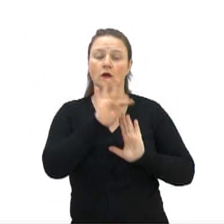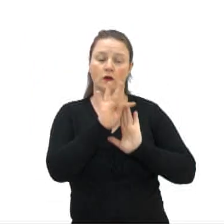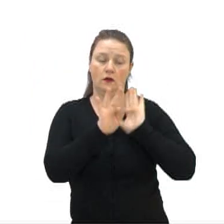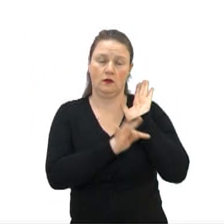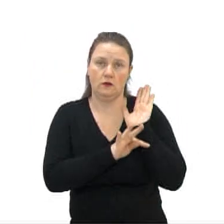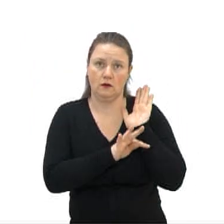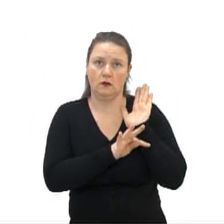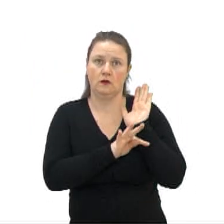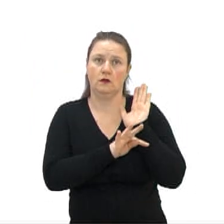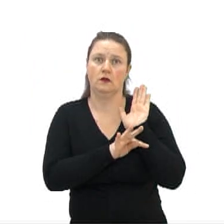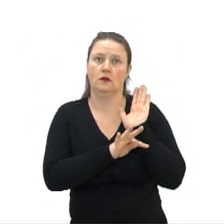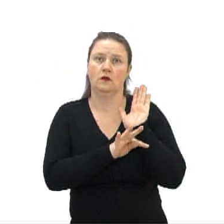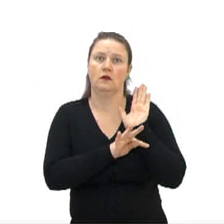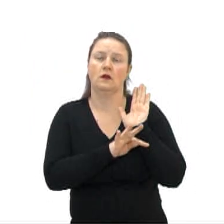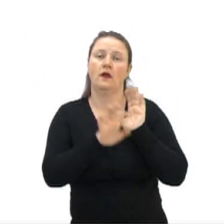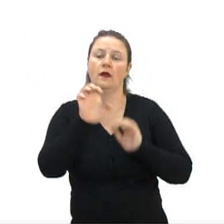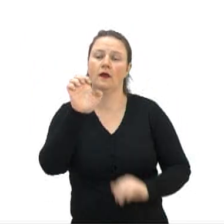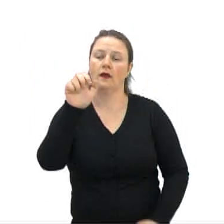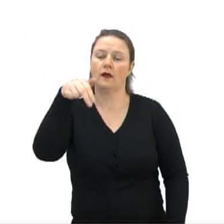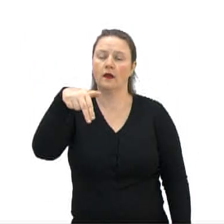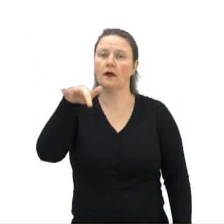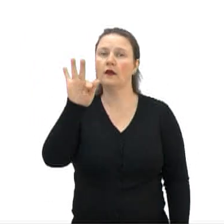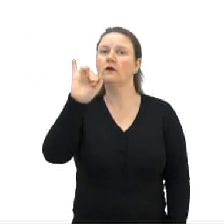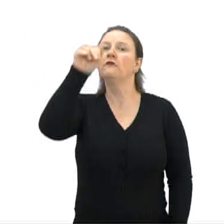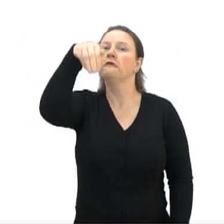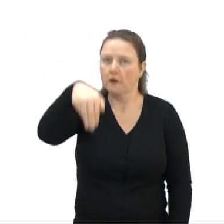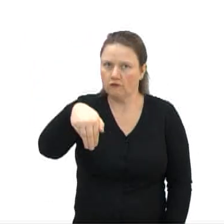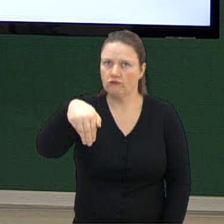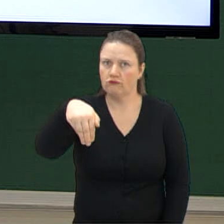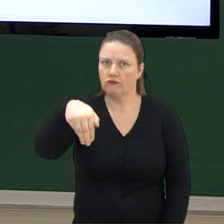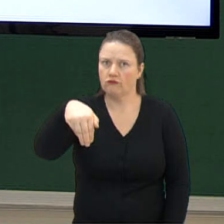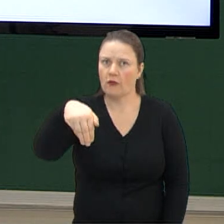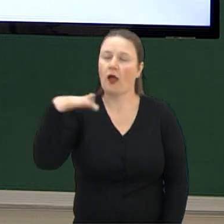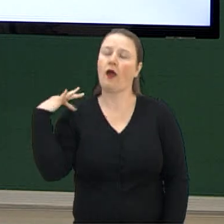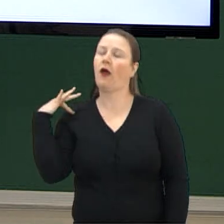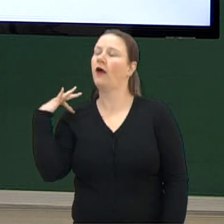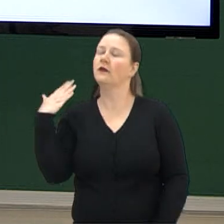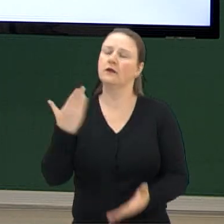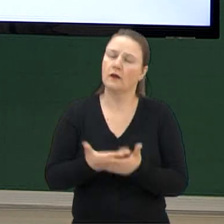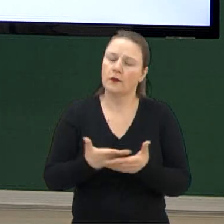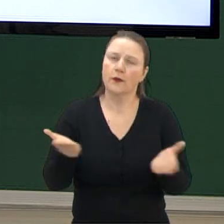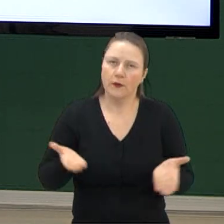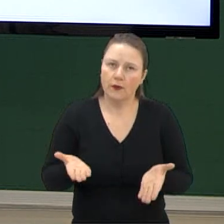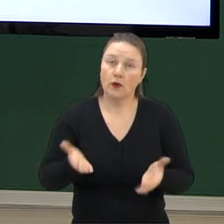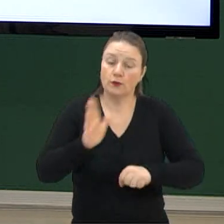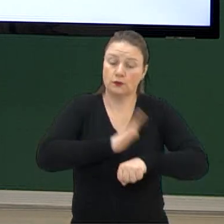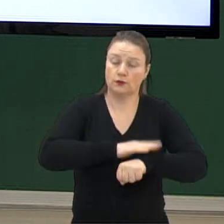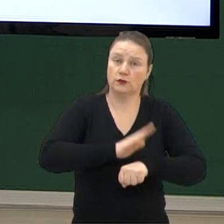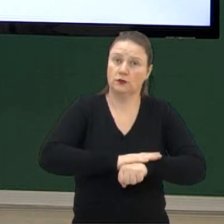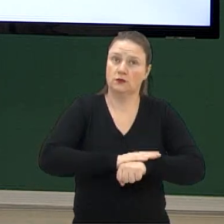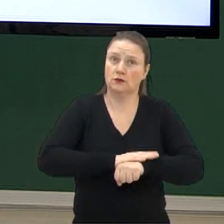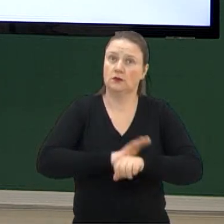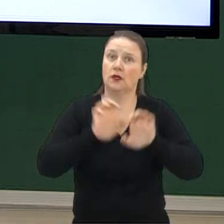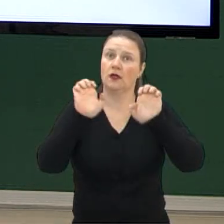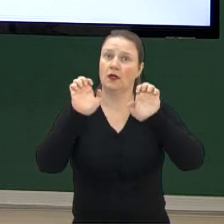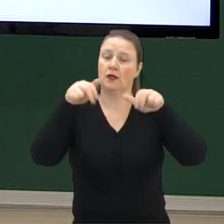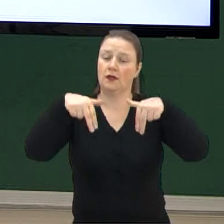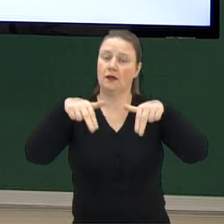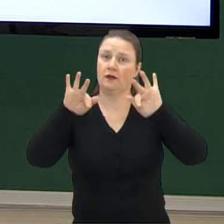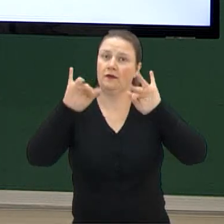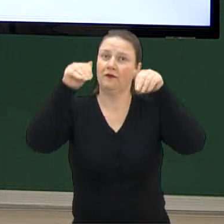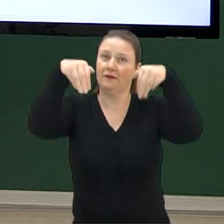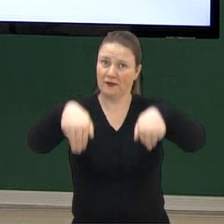texto o enfim. O enfim dá uma circunstância do quê? De tempo. Passa uma ideia de